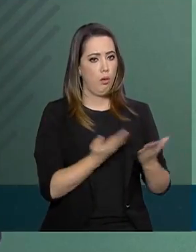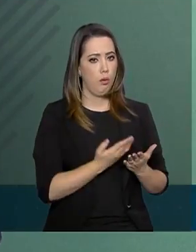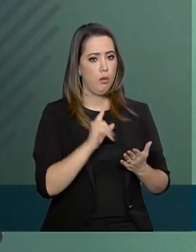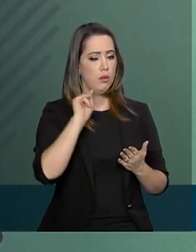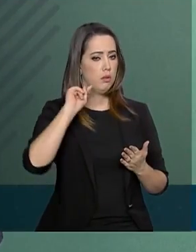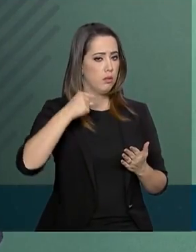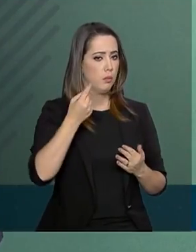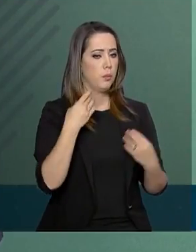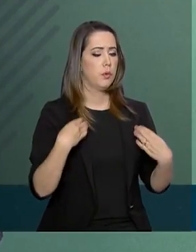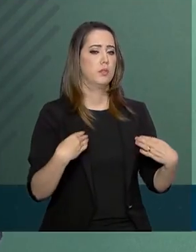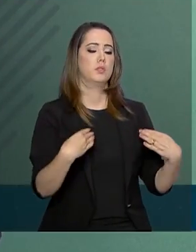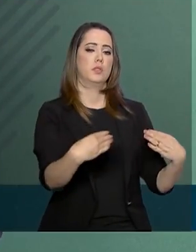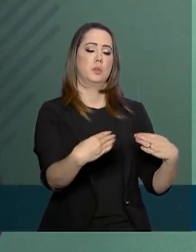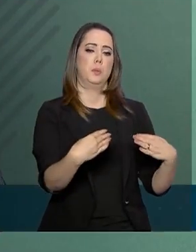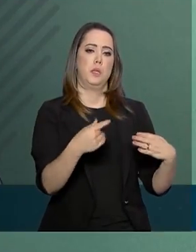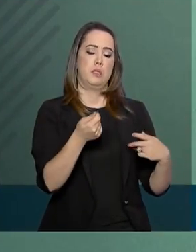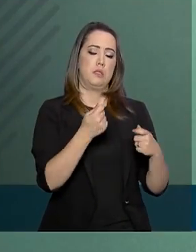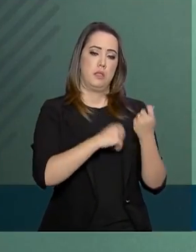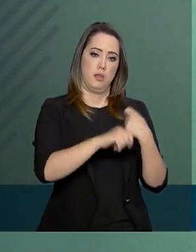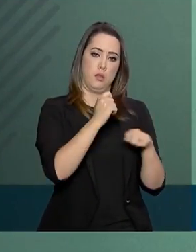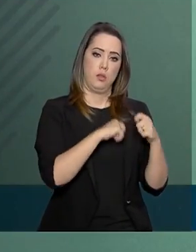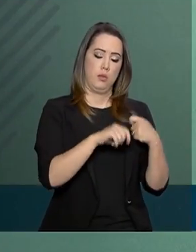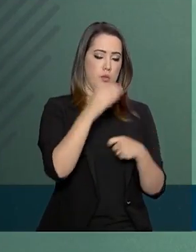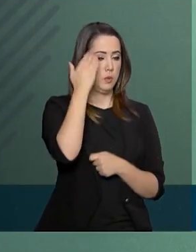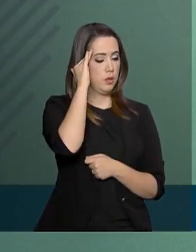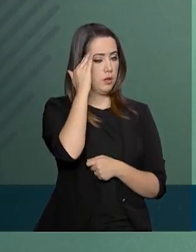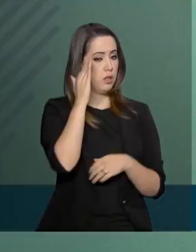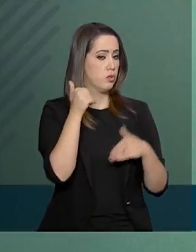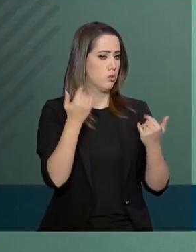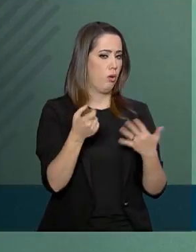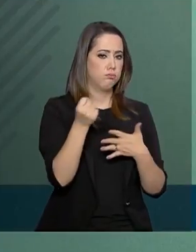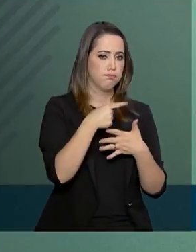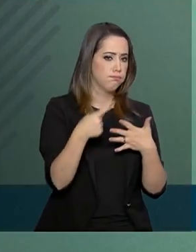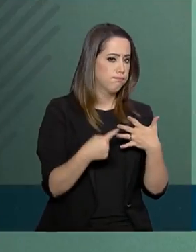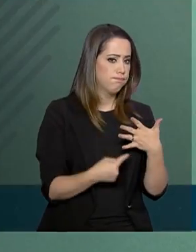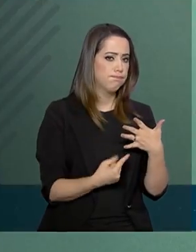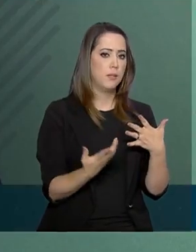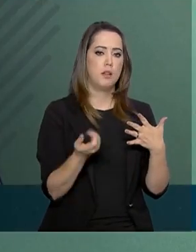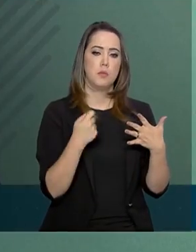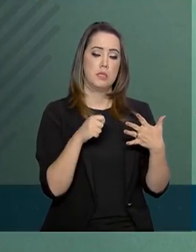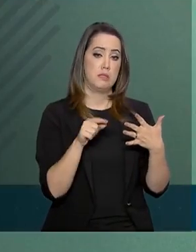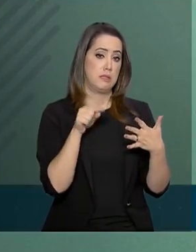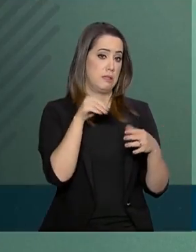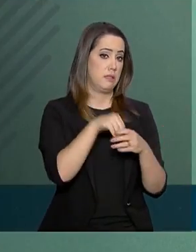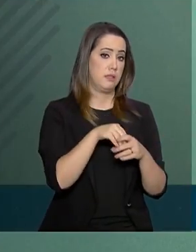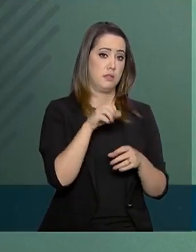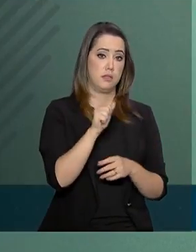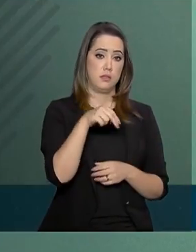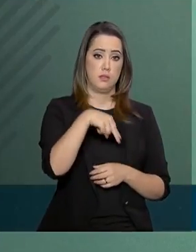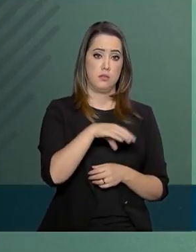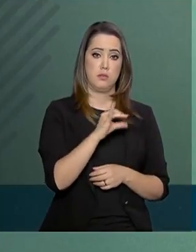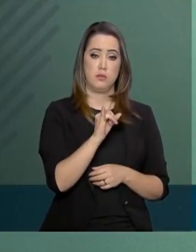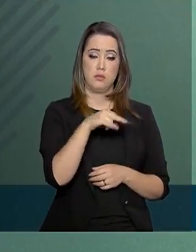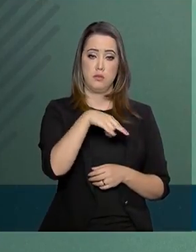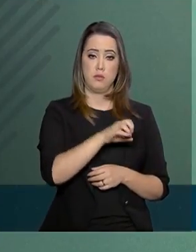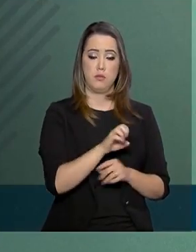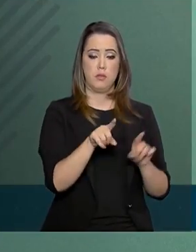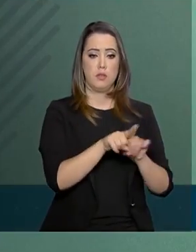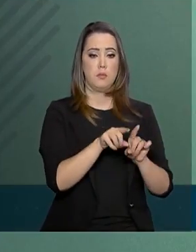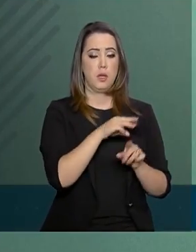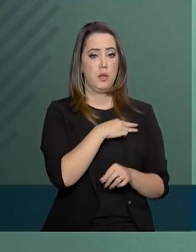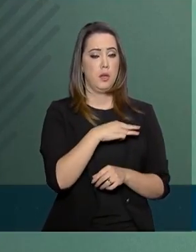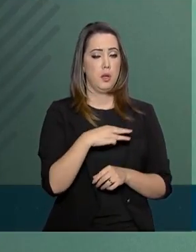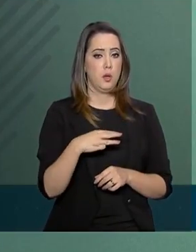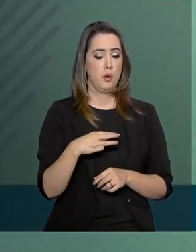ministério da economia vem entendendo quais são as características da ancine o ministério do do ministro